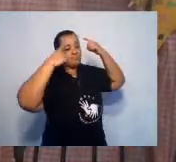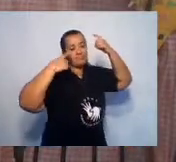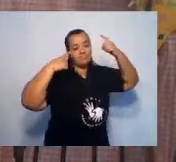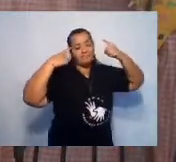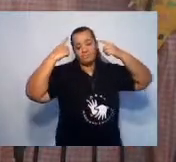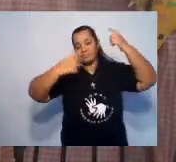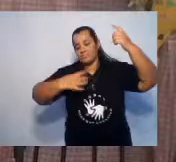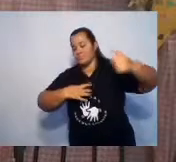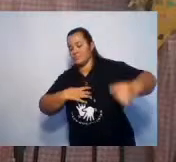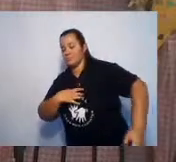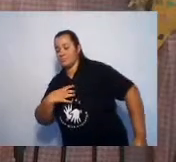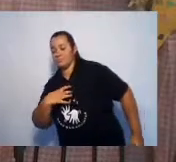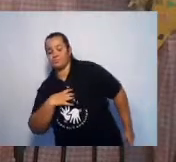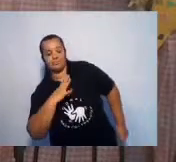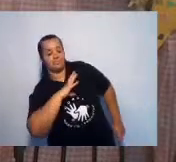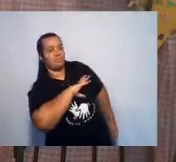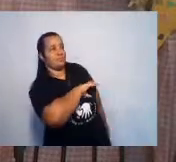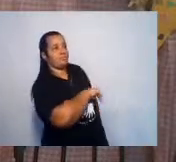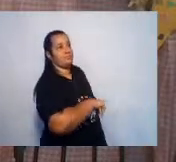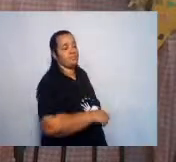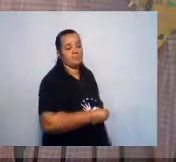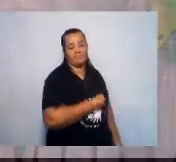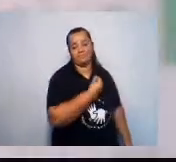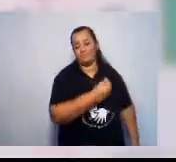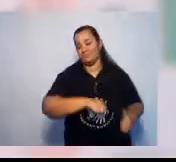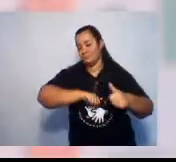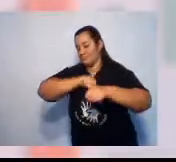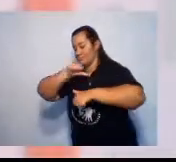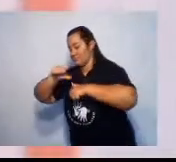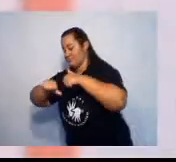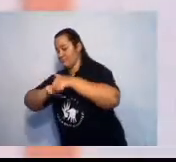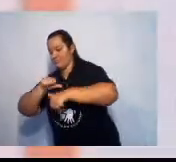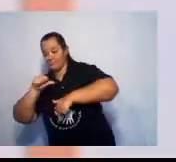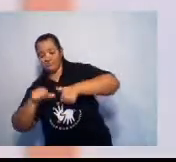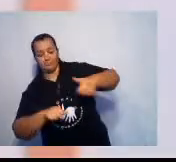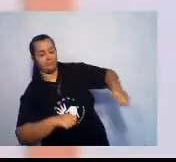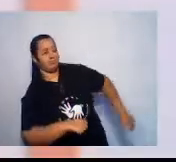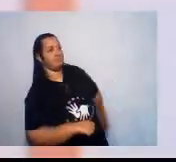sedução, mudou a minha vida.